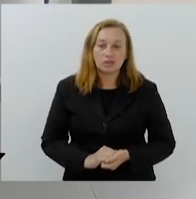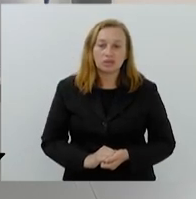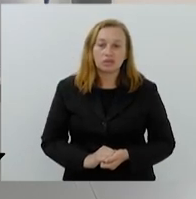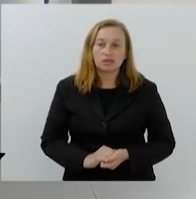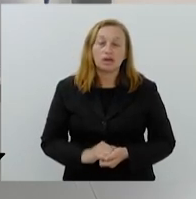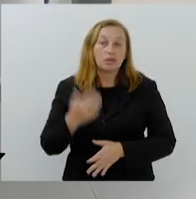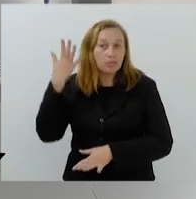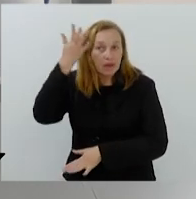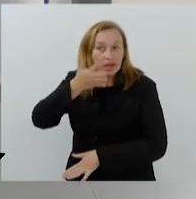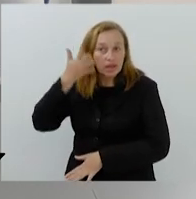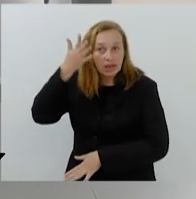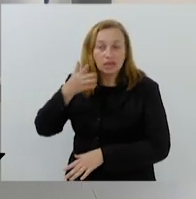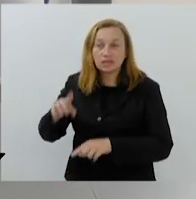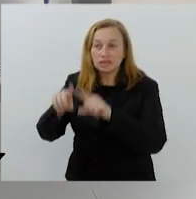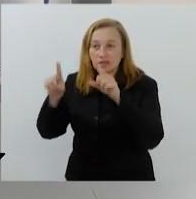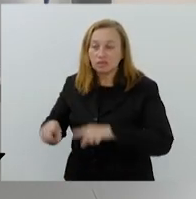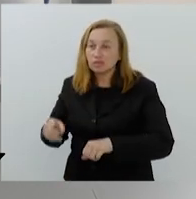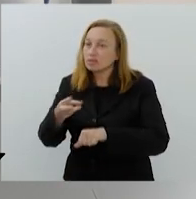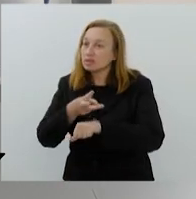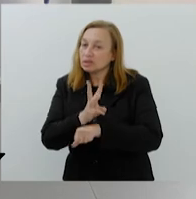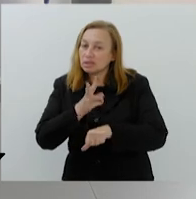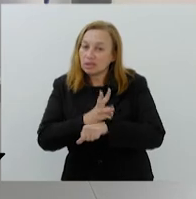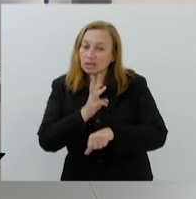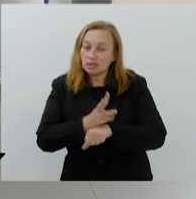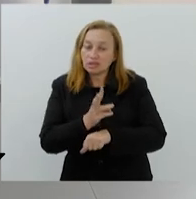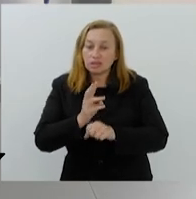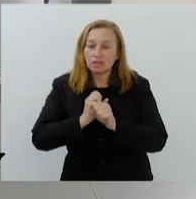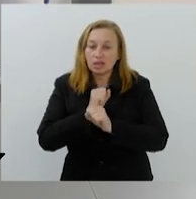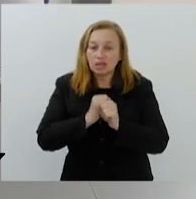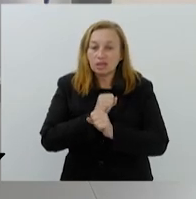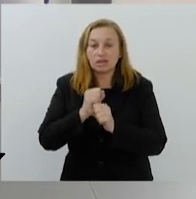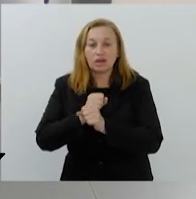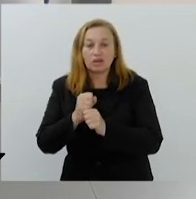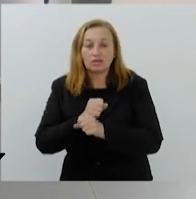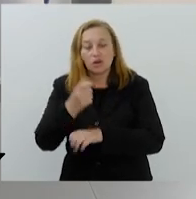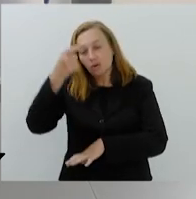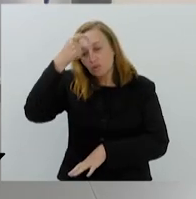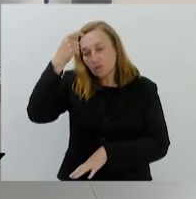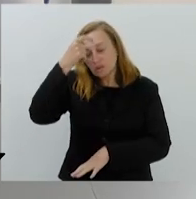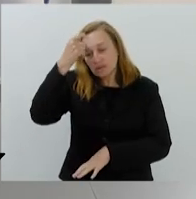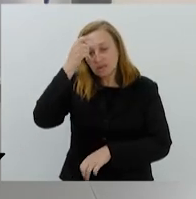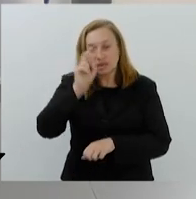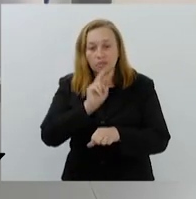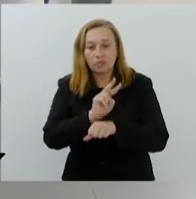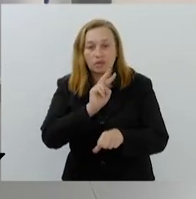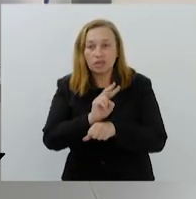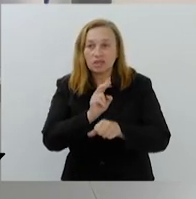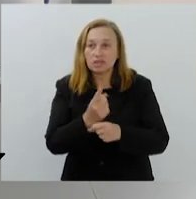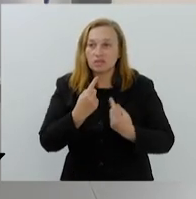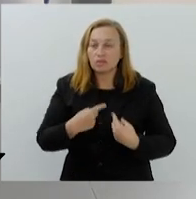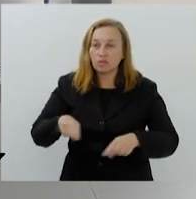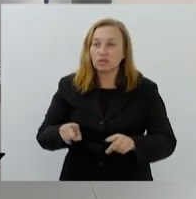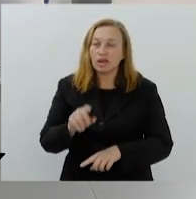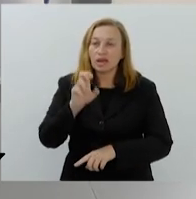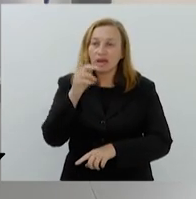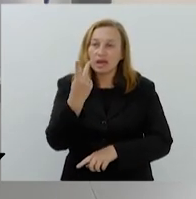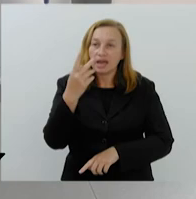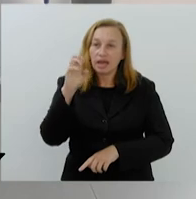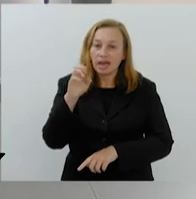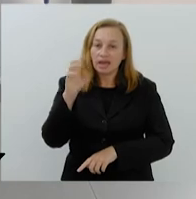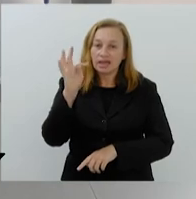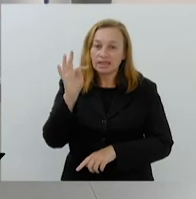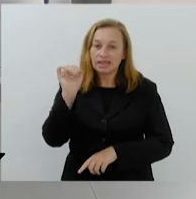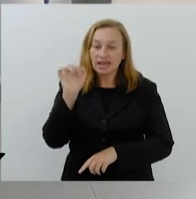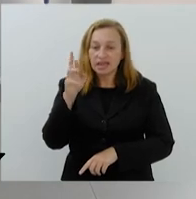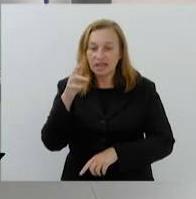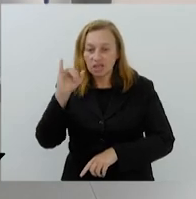palestra para os seus servidores e terceirizados anualmente sobre conscientização e prevenção contra o etarismo. Parecer